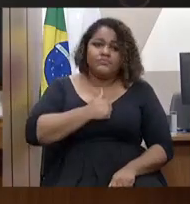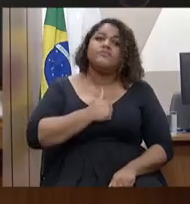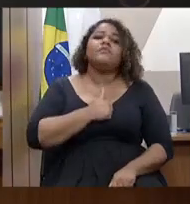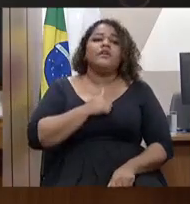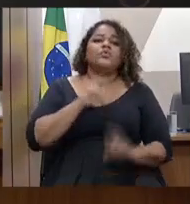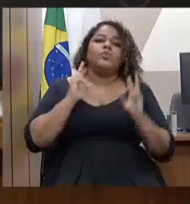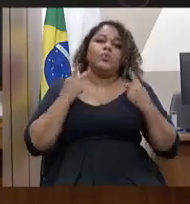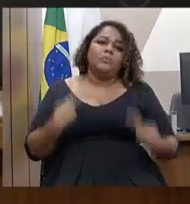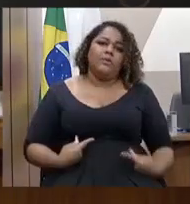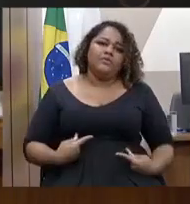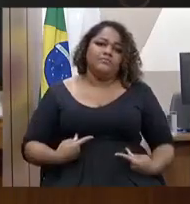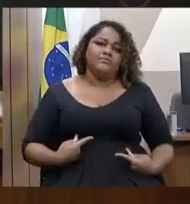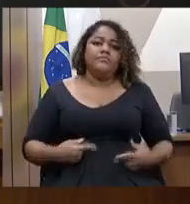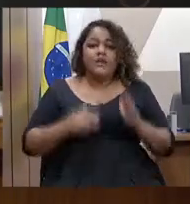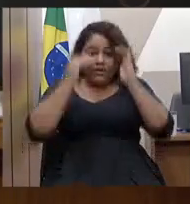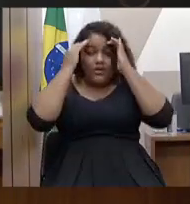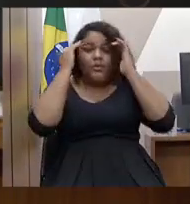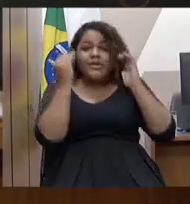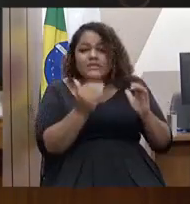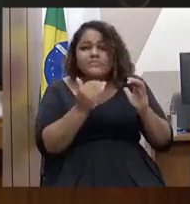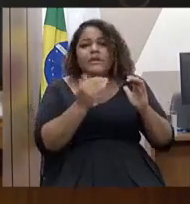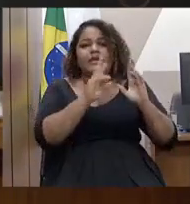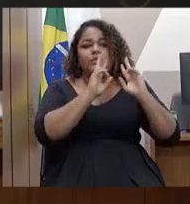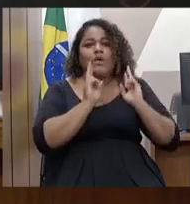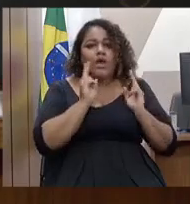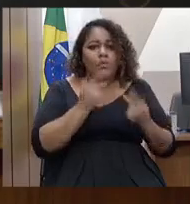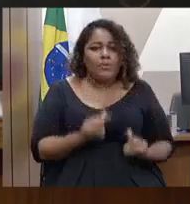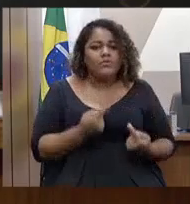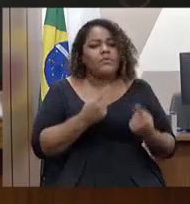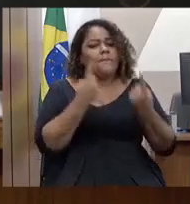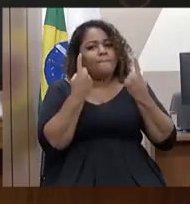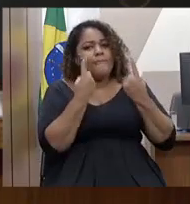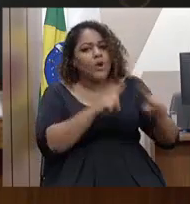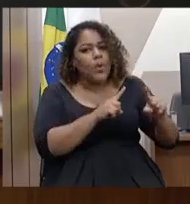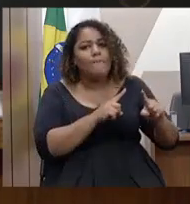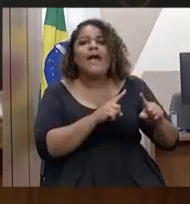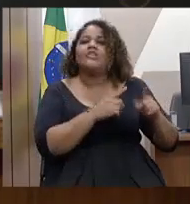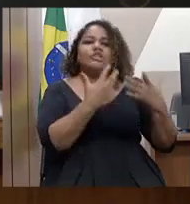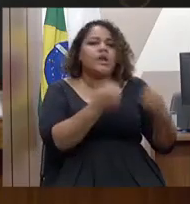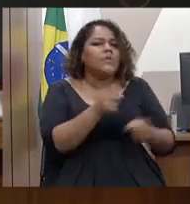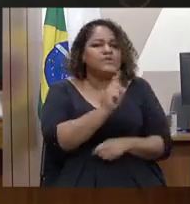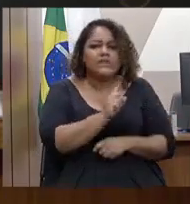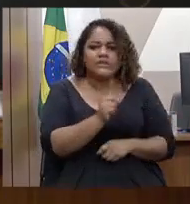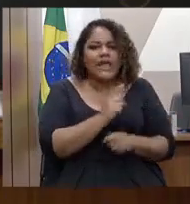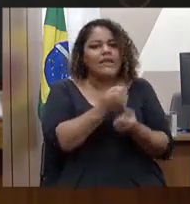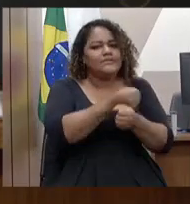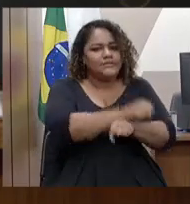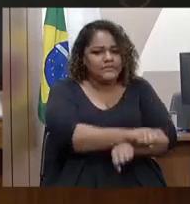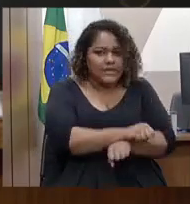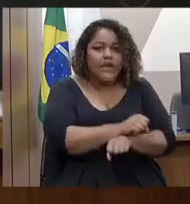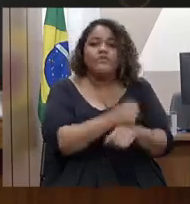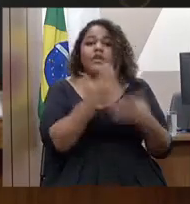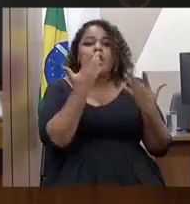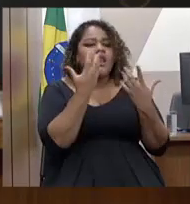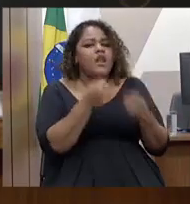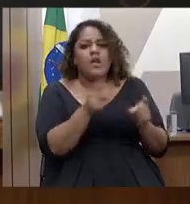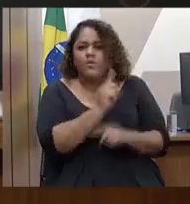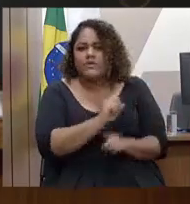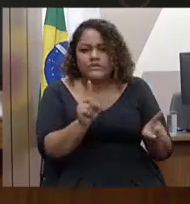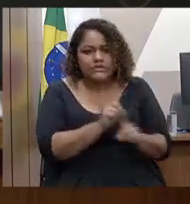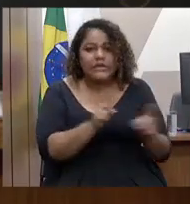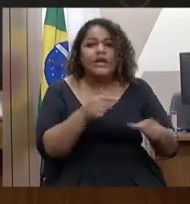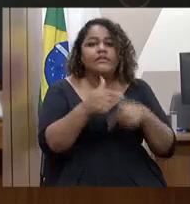questão do respeito do combate ao trabalho escravo de não admitir trabalho infantil de preservar e